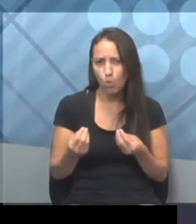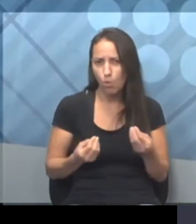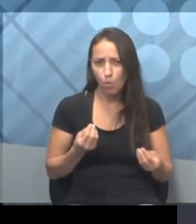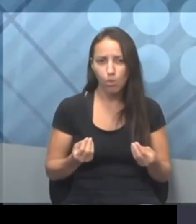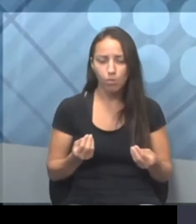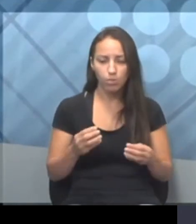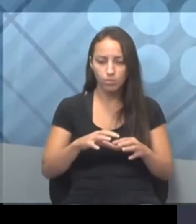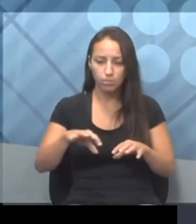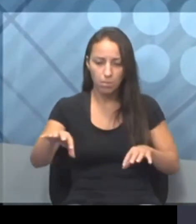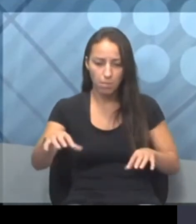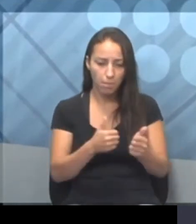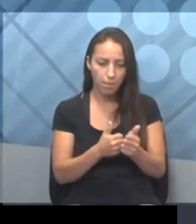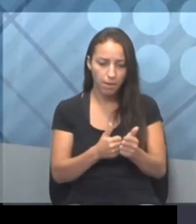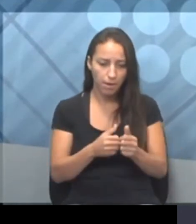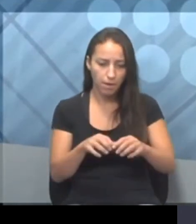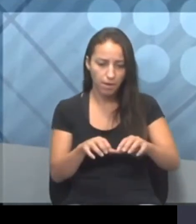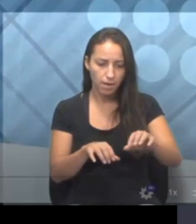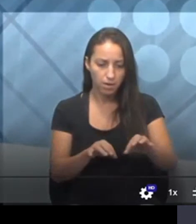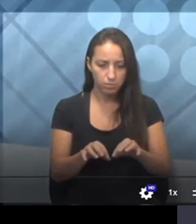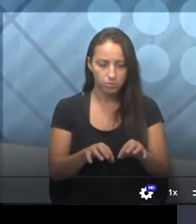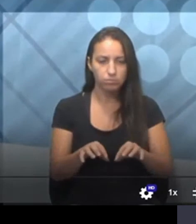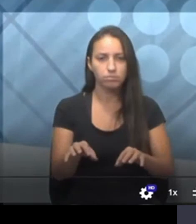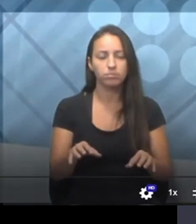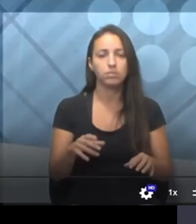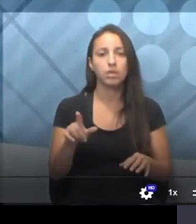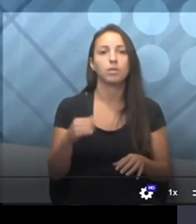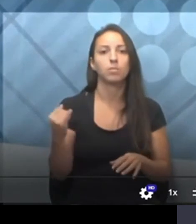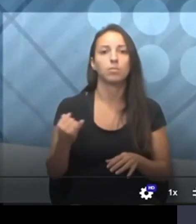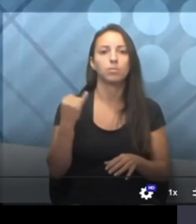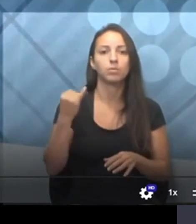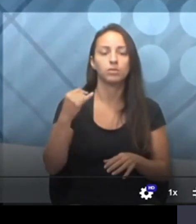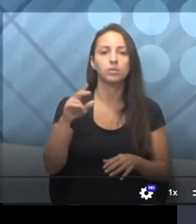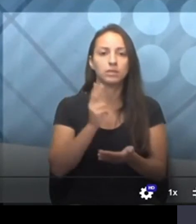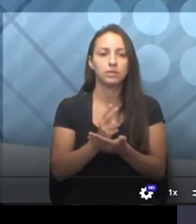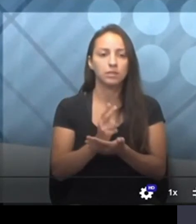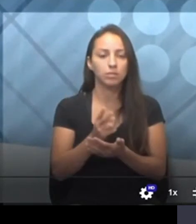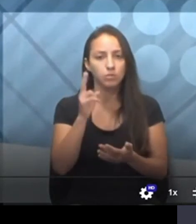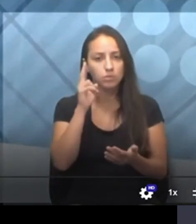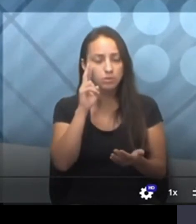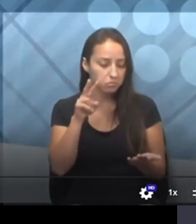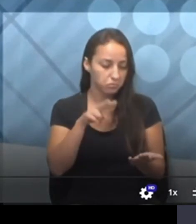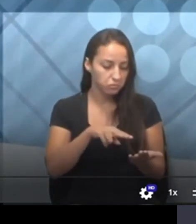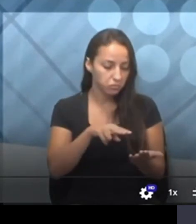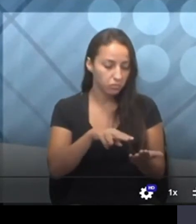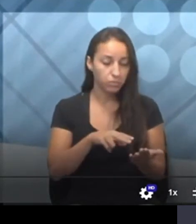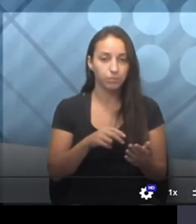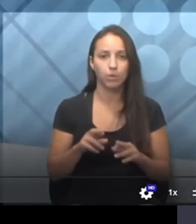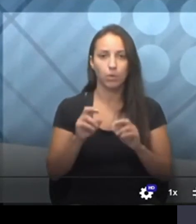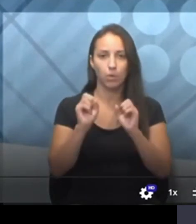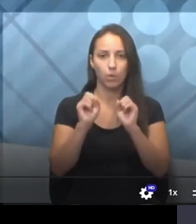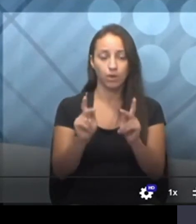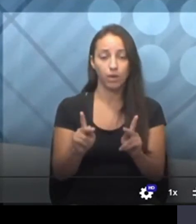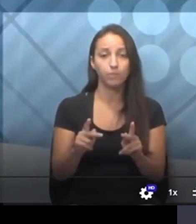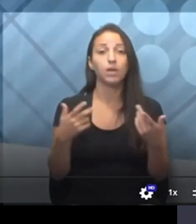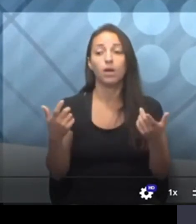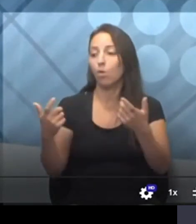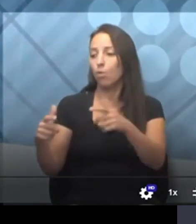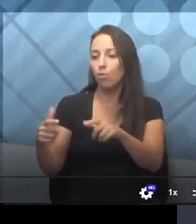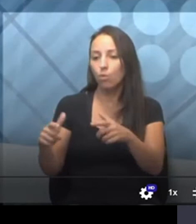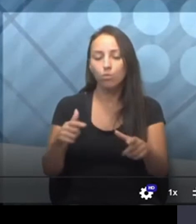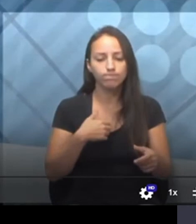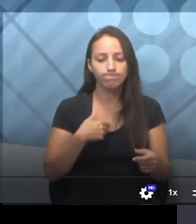mais distantes. Então, é muito importante você estar sempre revisitando isso que você já fez, e aí sim, ok, onde é que eu